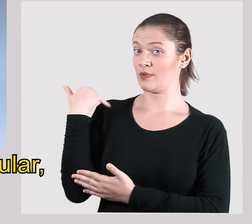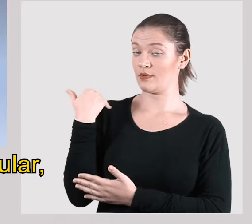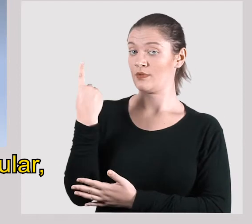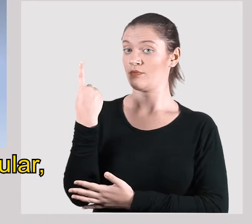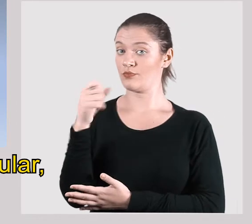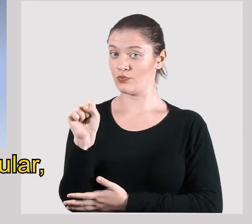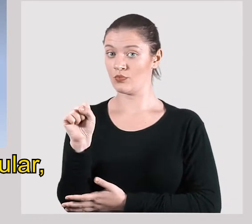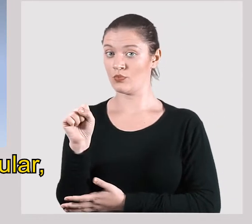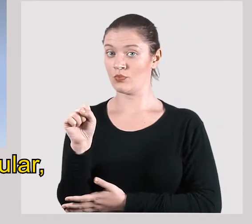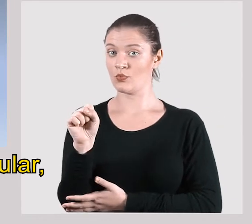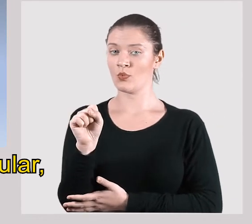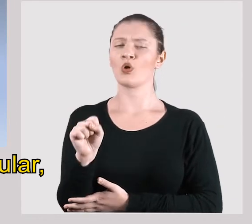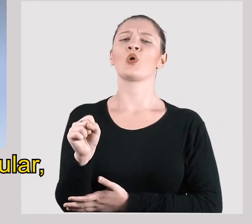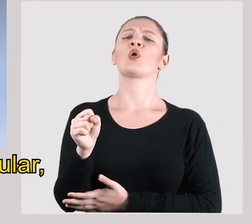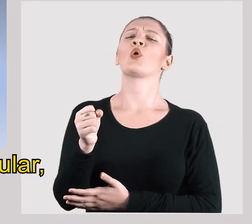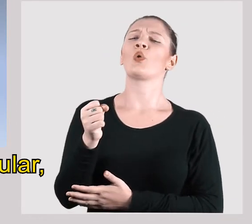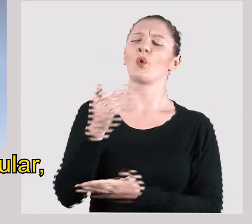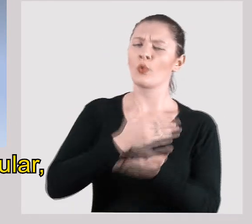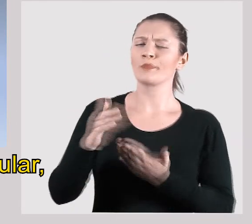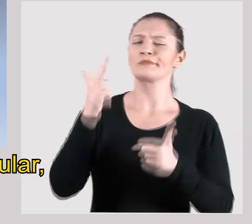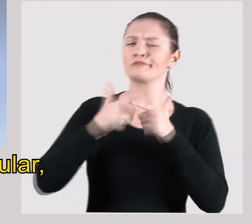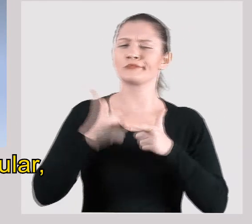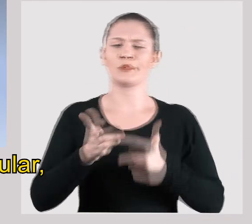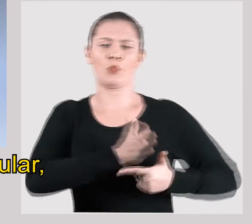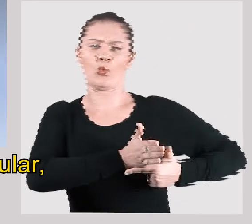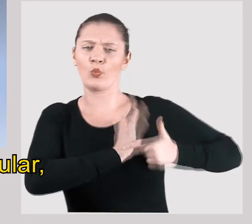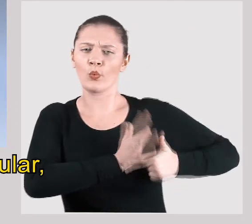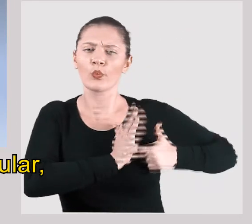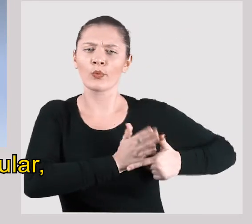de cardiovascular, fogachos,